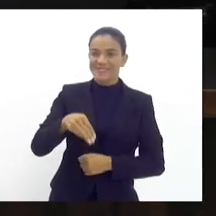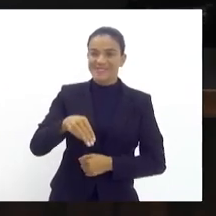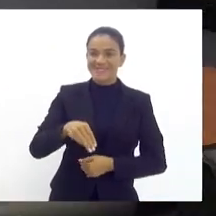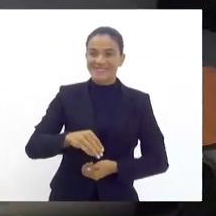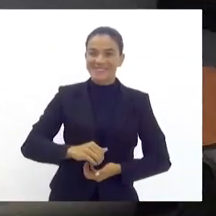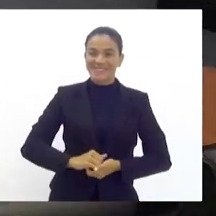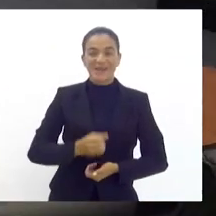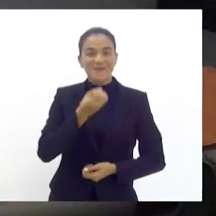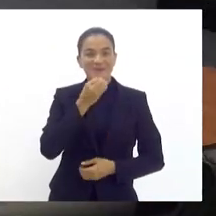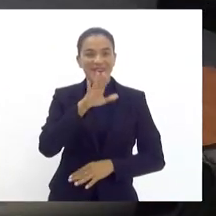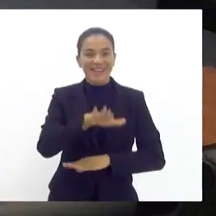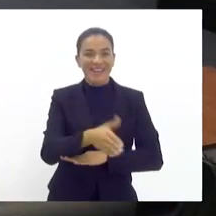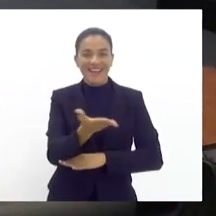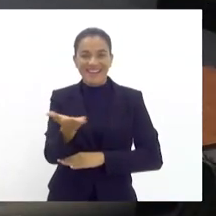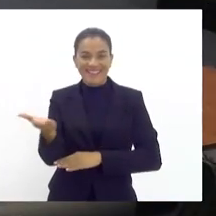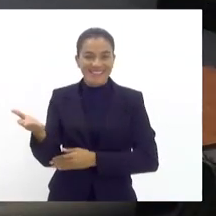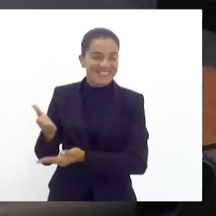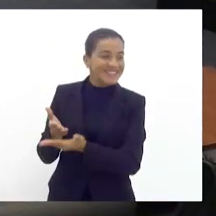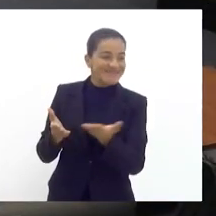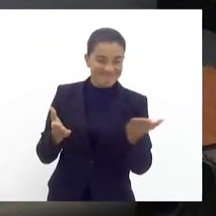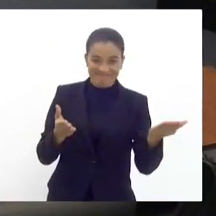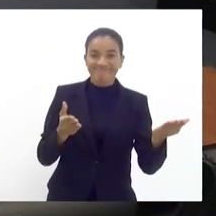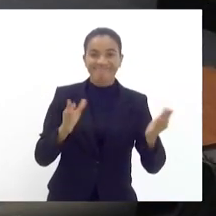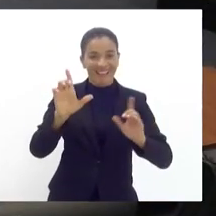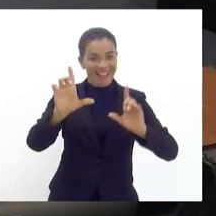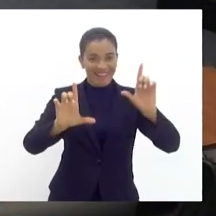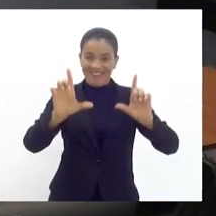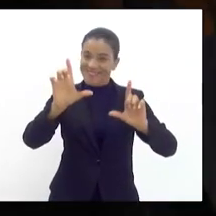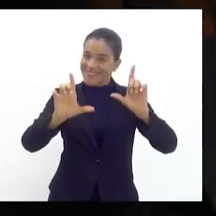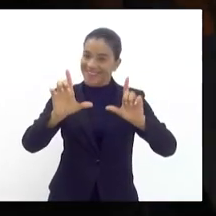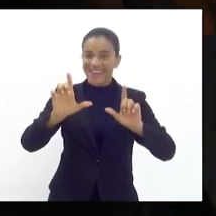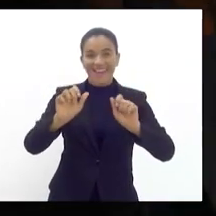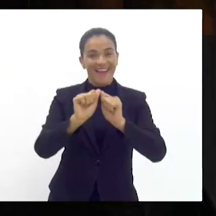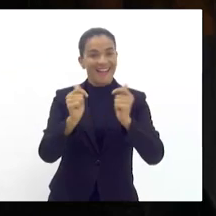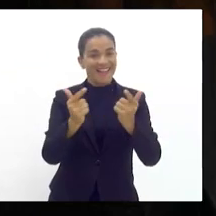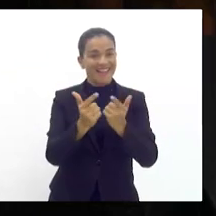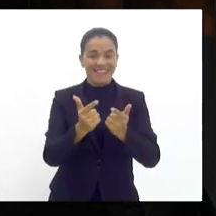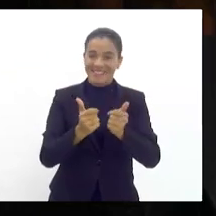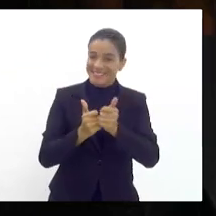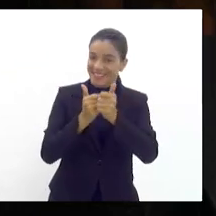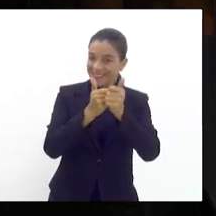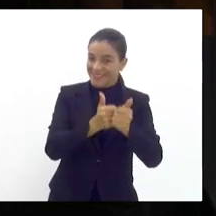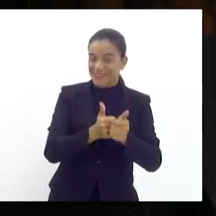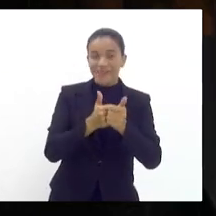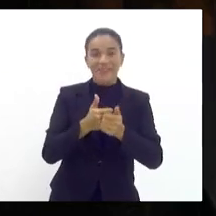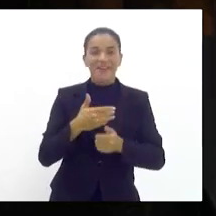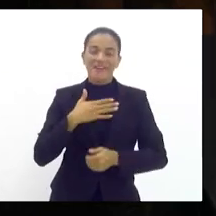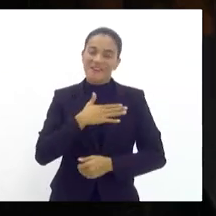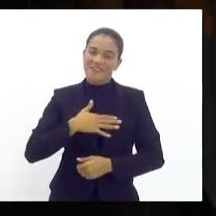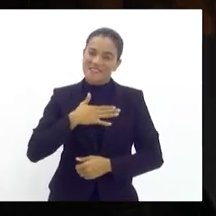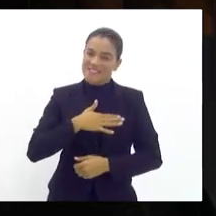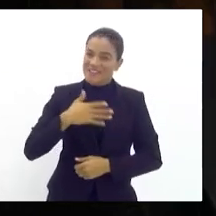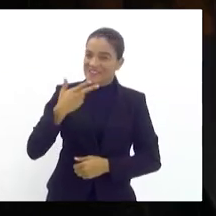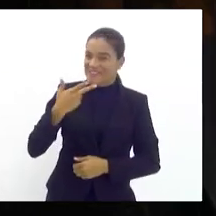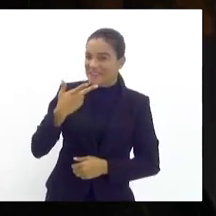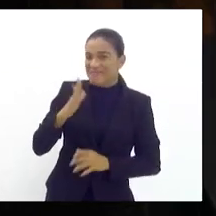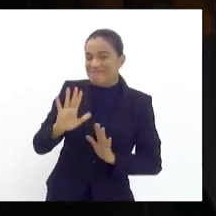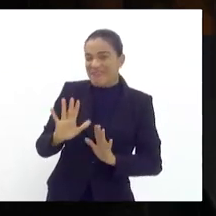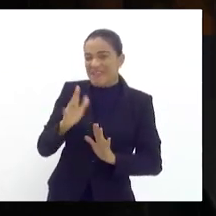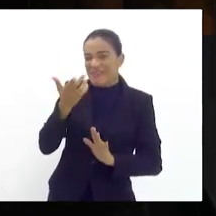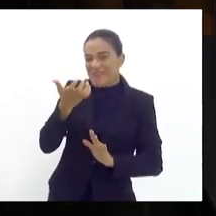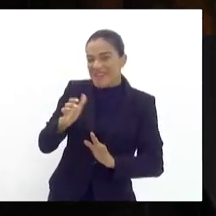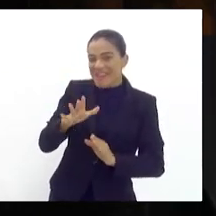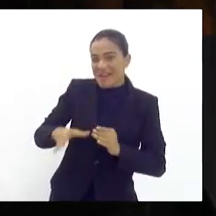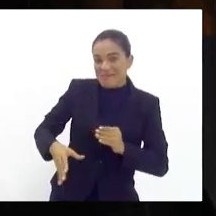boa tarde para todos que estão na TV Alex que estão presentes gostaria de falar não era o que eu ia dizer agora mas entrar